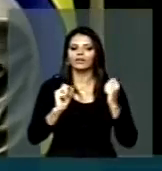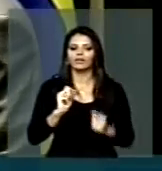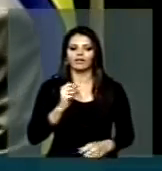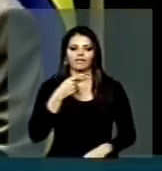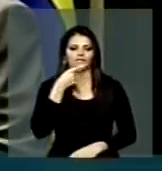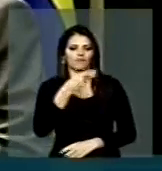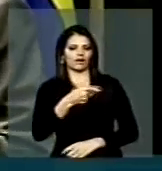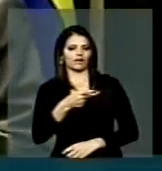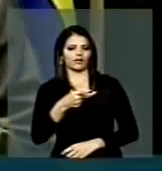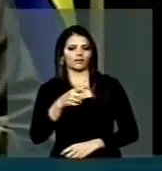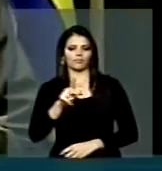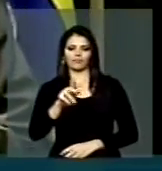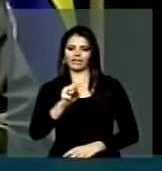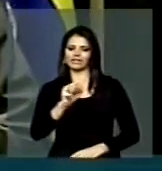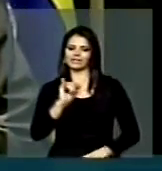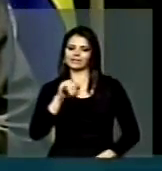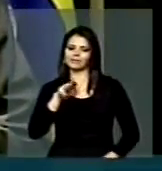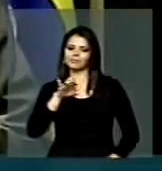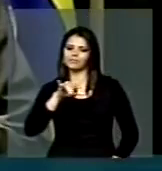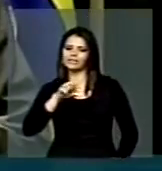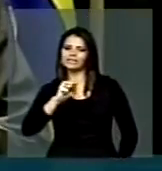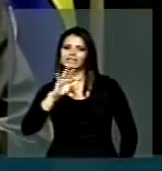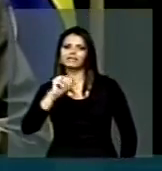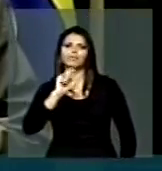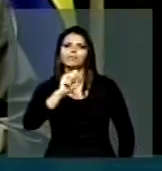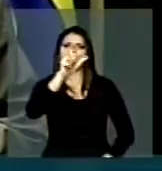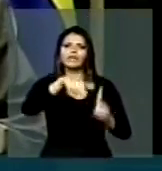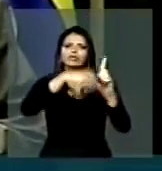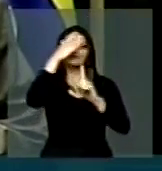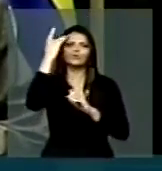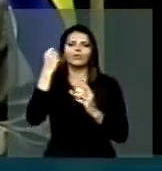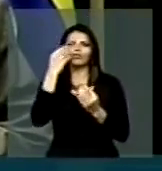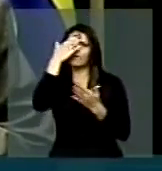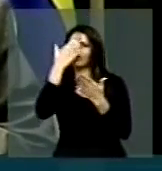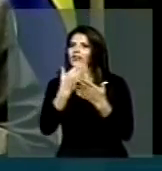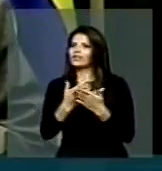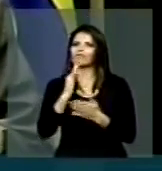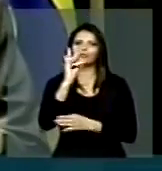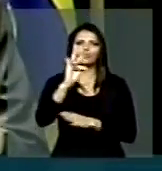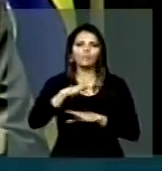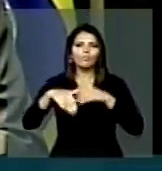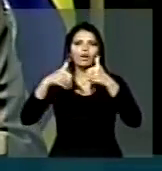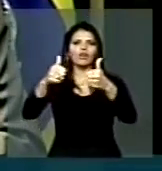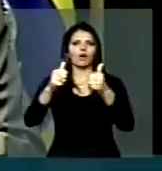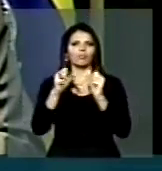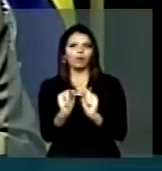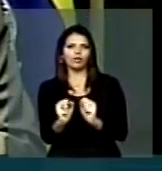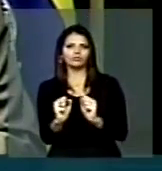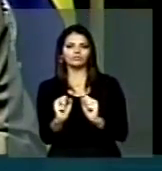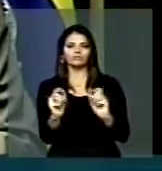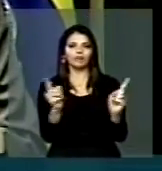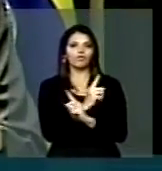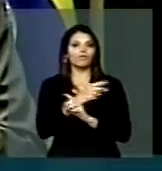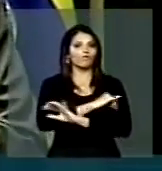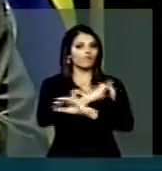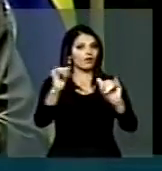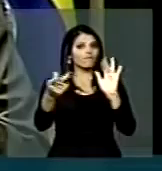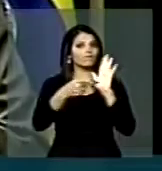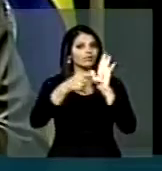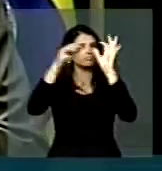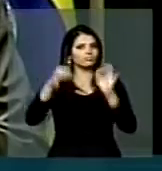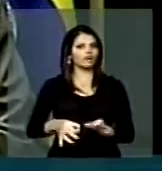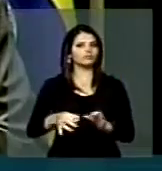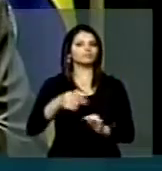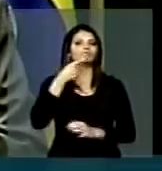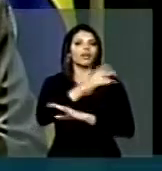pessimistas. Bom, eu não sou desse lado, eu sou do lado do otimismo, mas otimismo com realismo, dizendo a verdade ao país. Está na hora de dizer